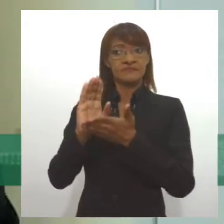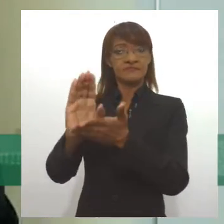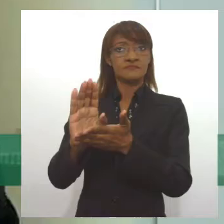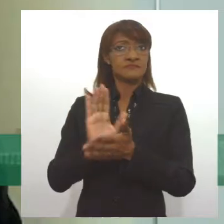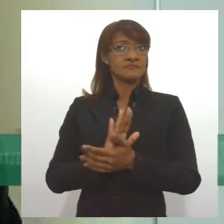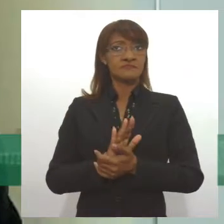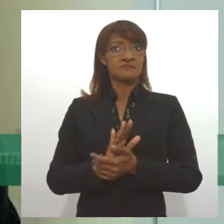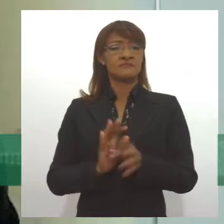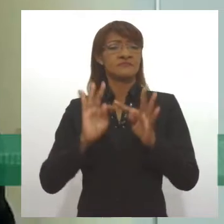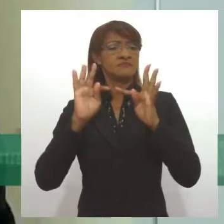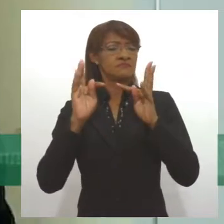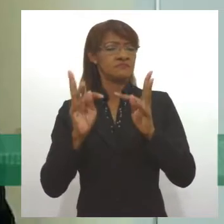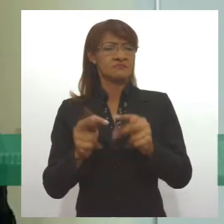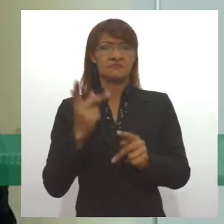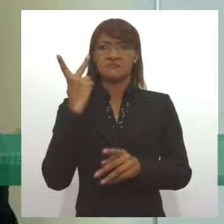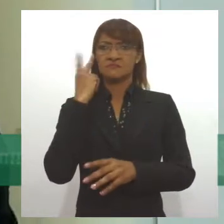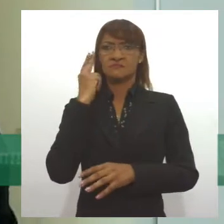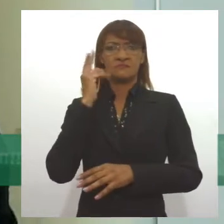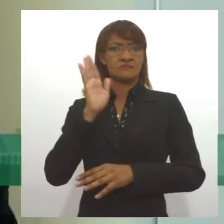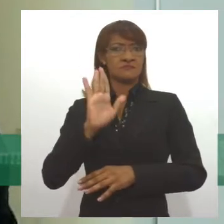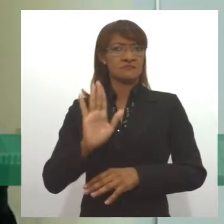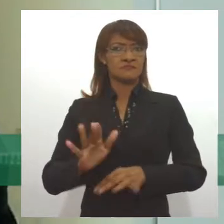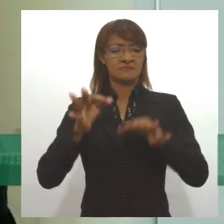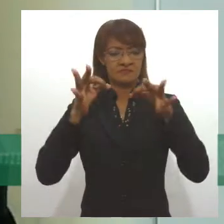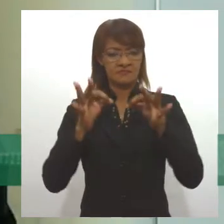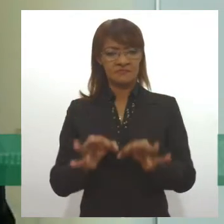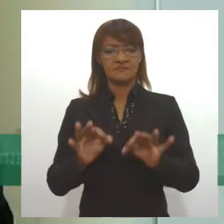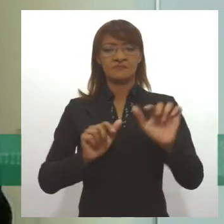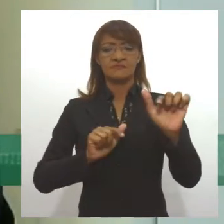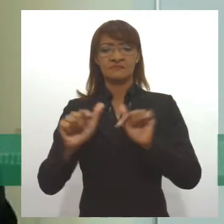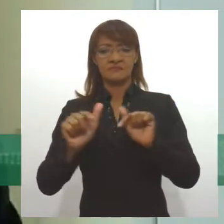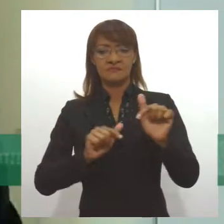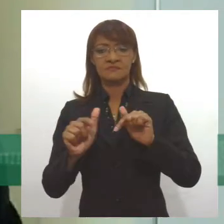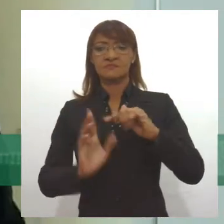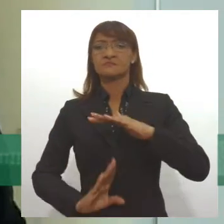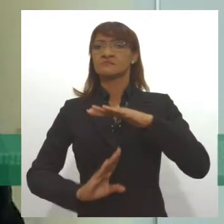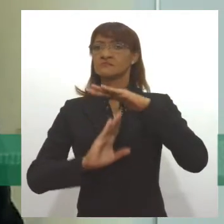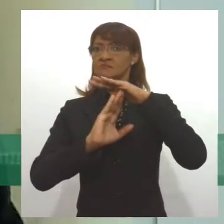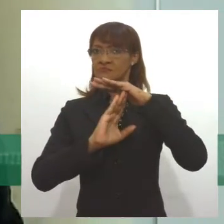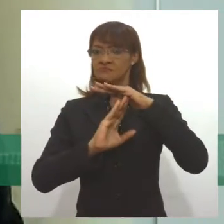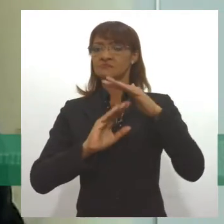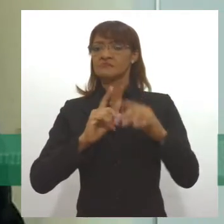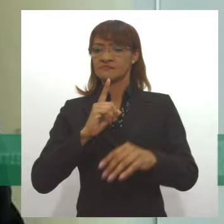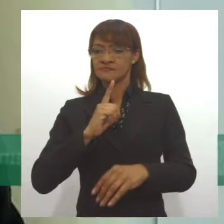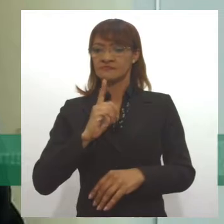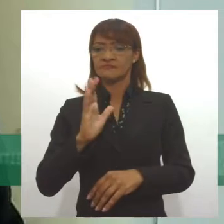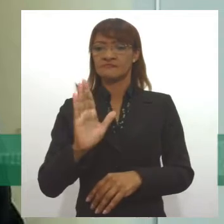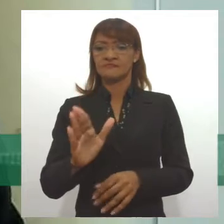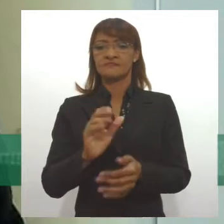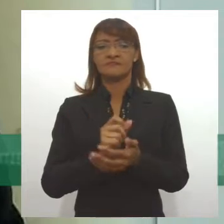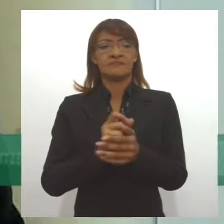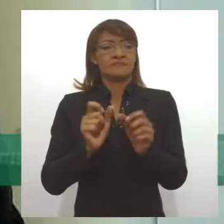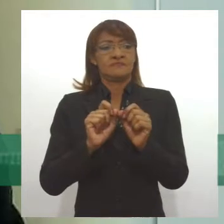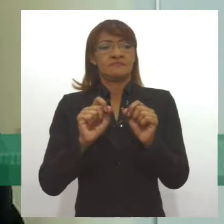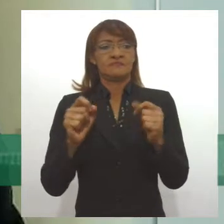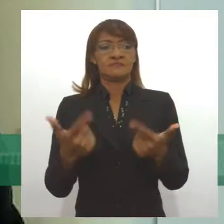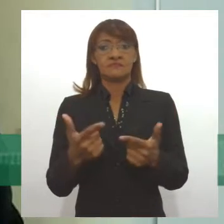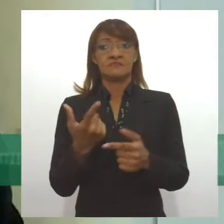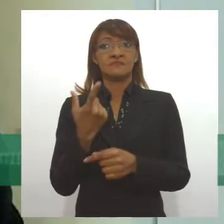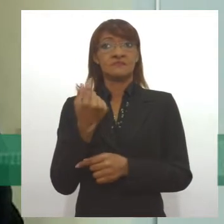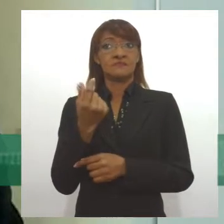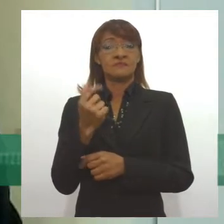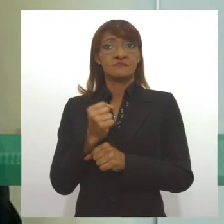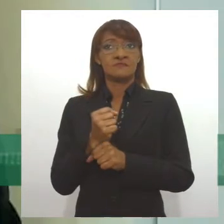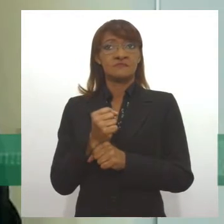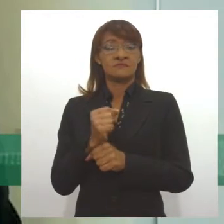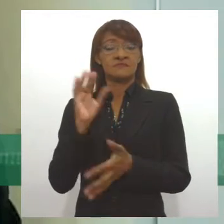previsto, sem nenhum exagero, tudo com travas, tudo com limites, né, para identificar claramente que o dinheiro público deve